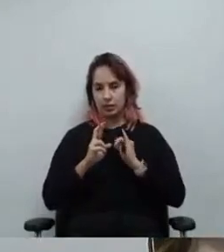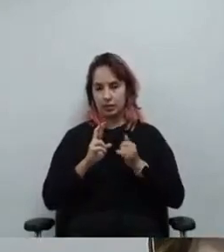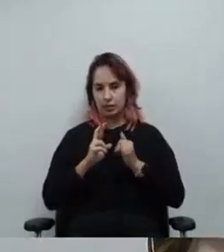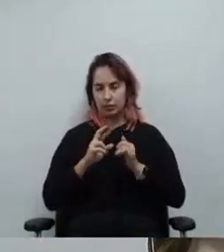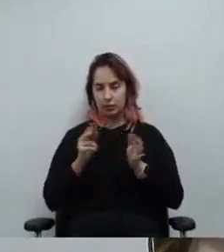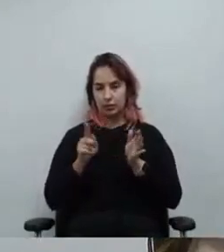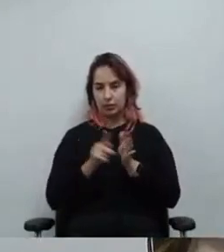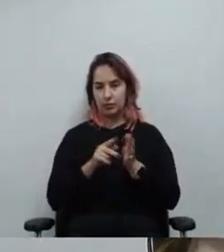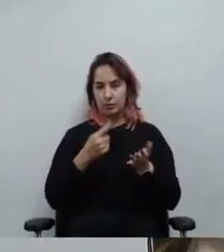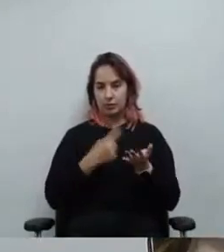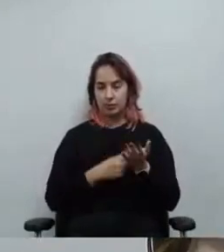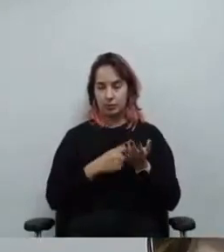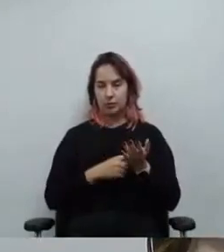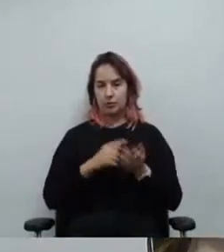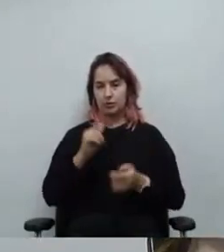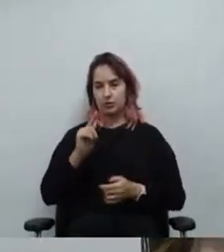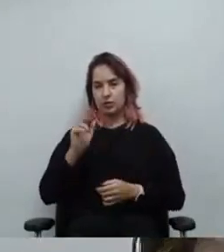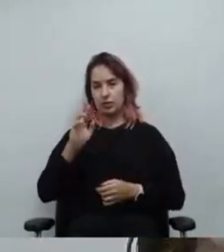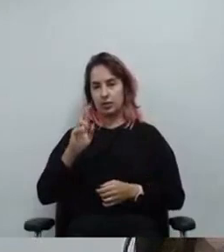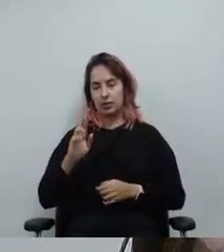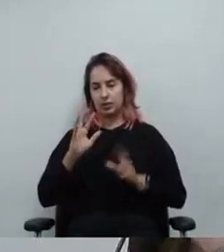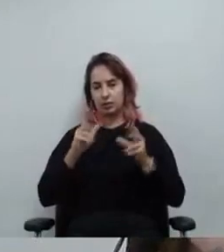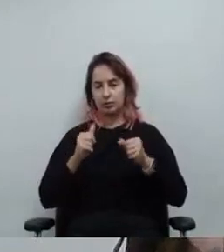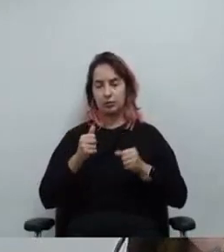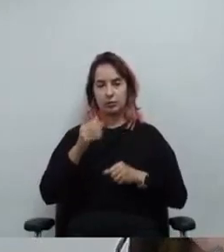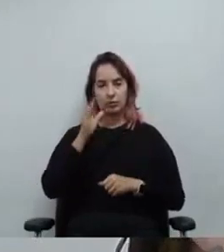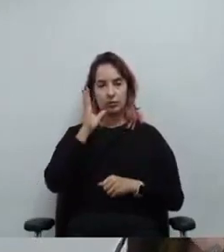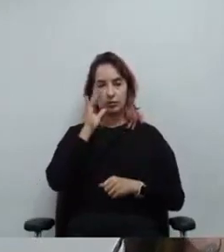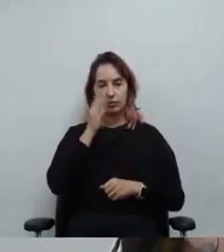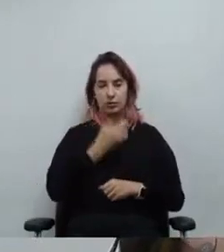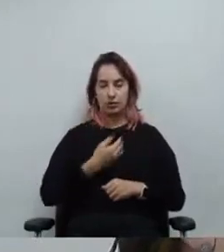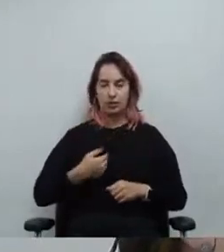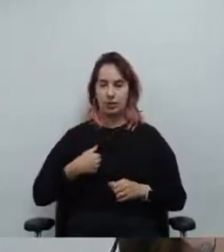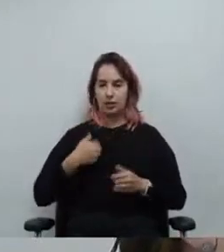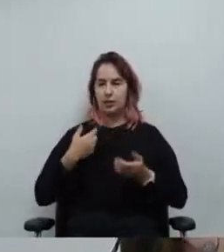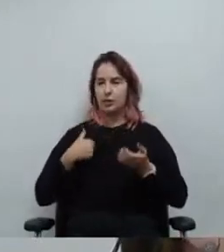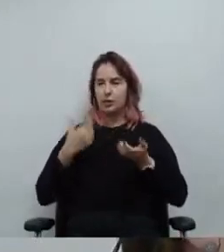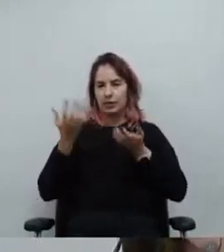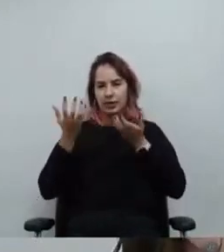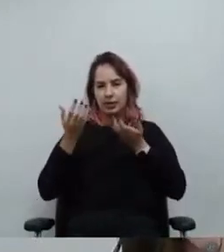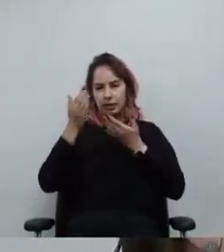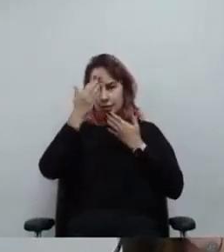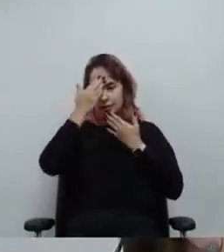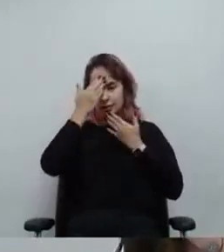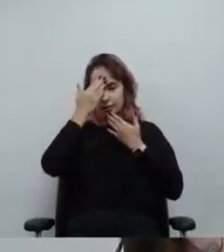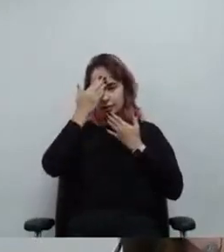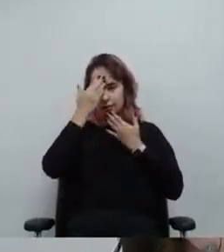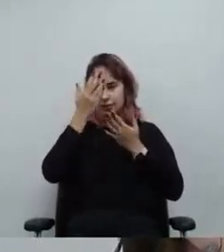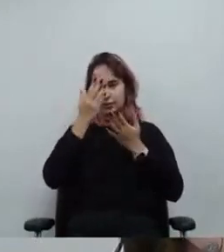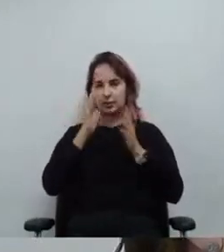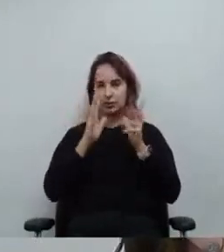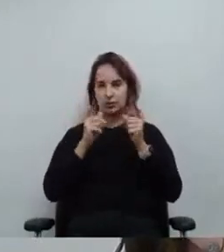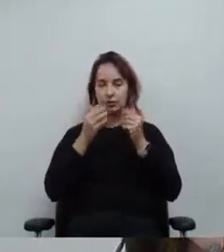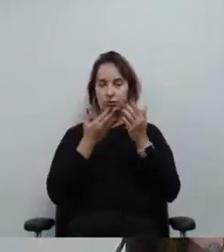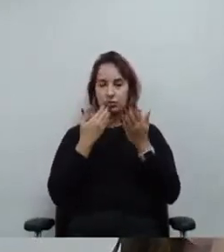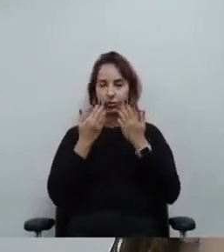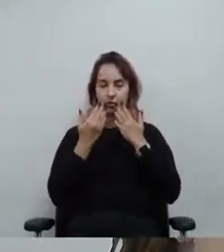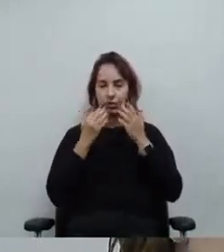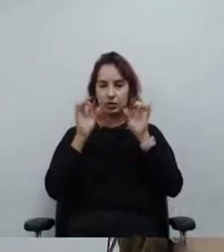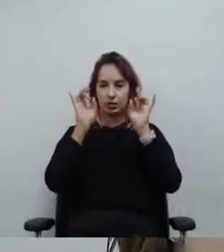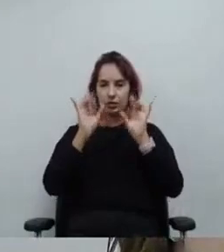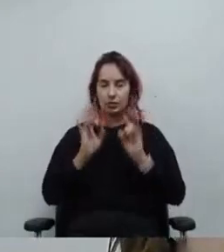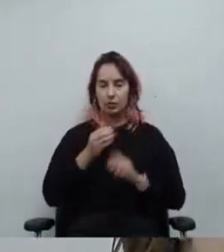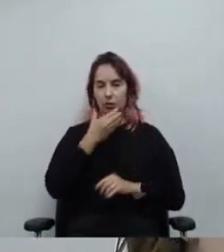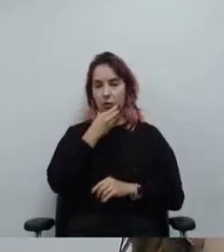regulamentação da GR dos servidores comissionados, eu quero agradecer o diálogo que foi empreendido pelo coletivo de diretores, em especial na pessoa